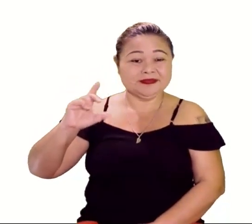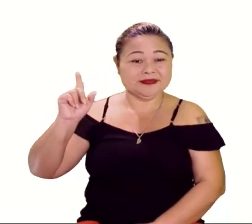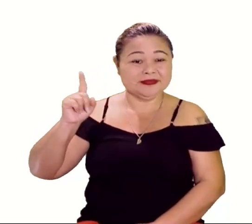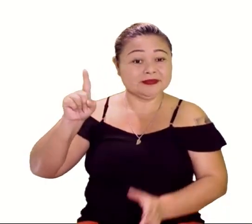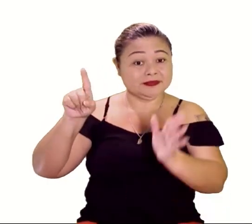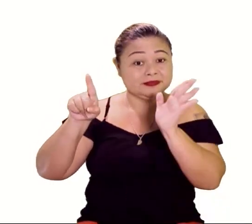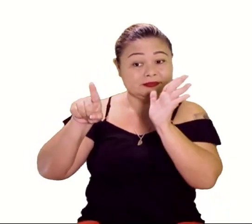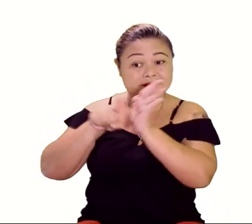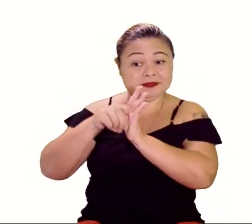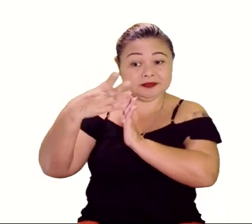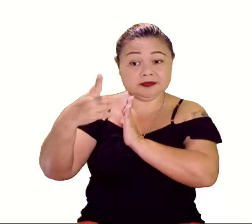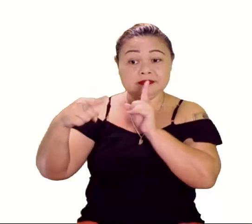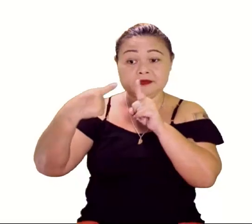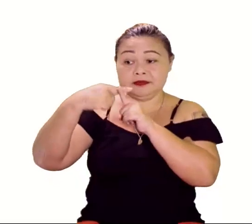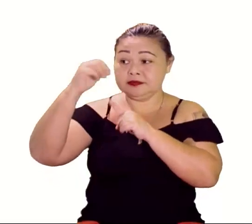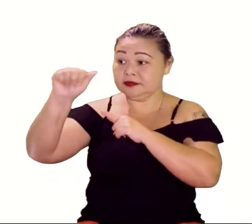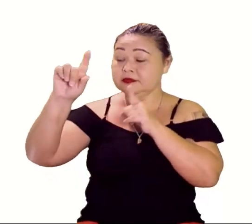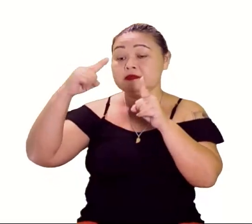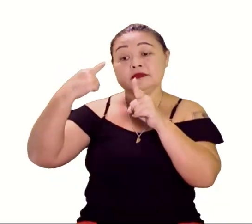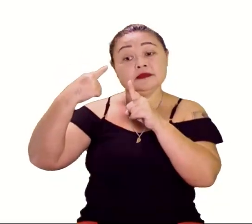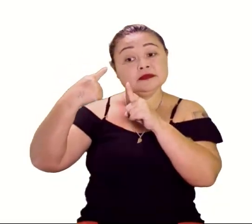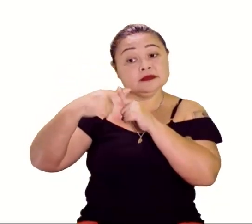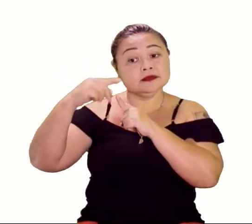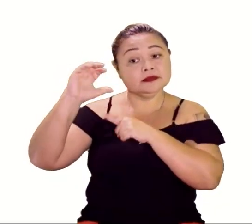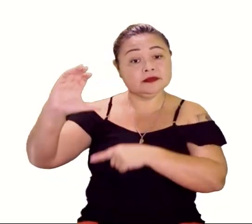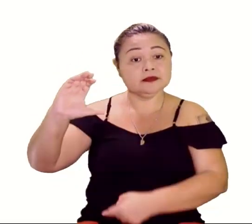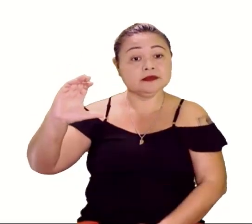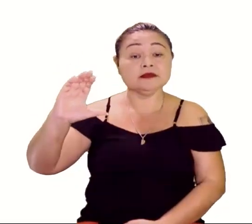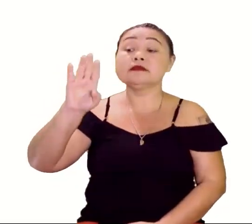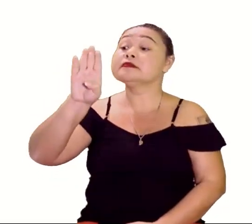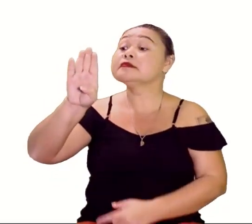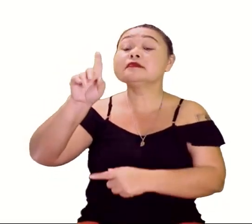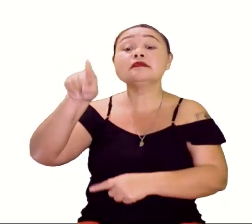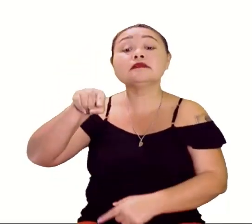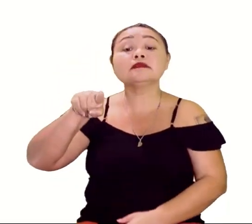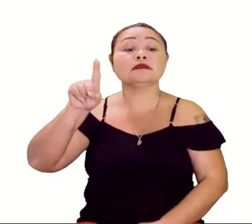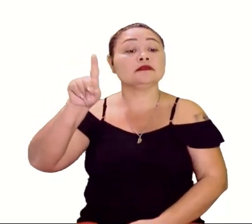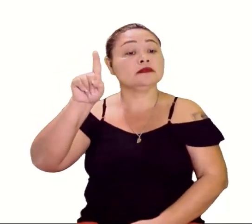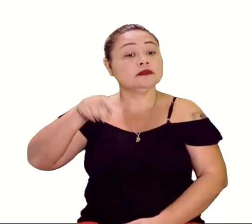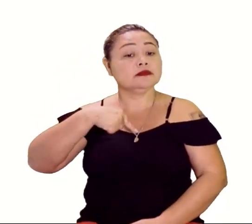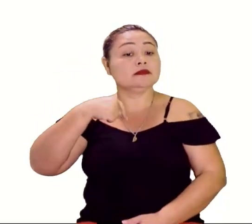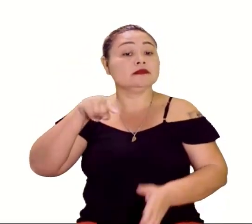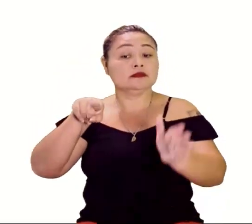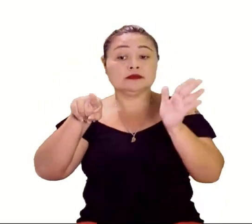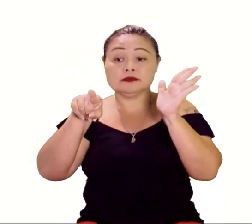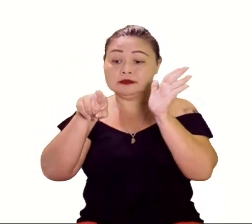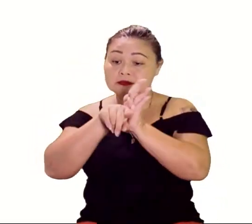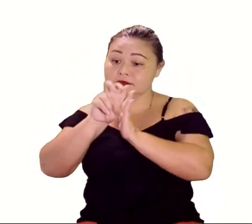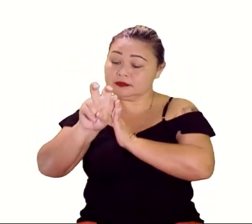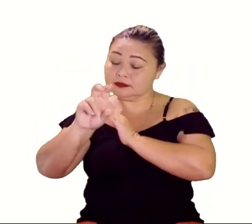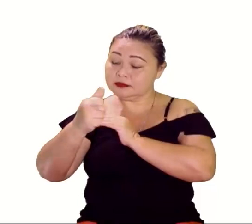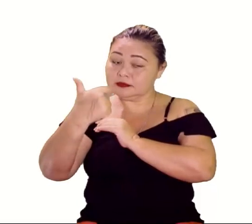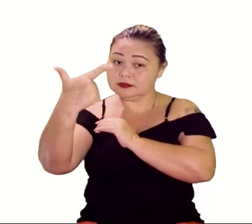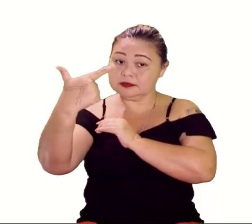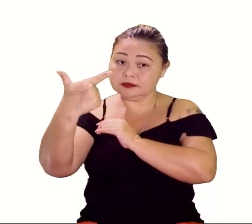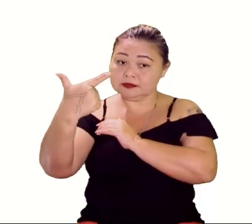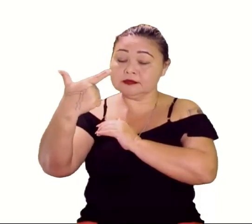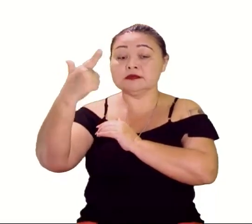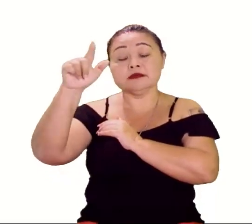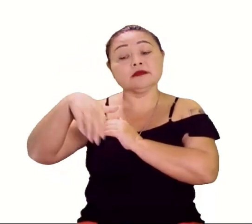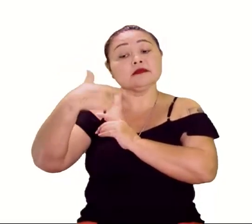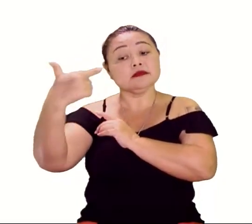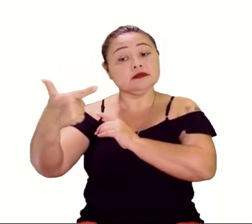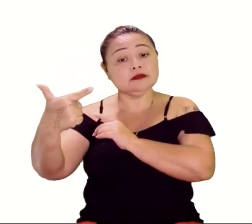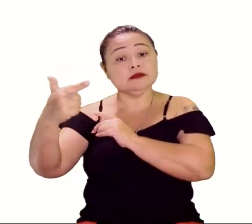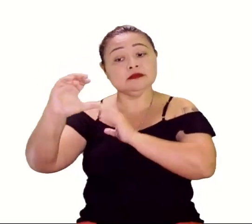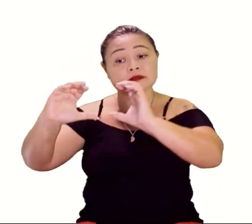lá, menos 4 vezes A vezes C. Isso. Quem é o B? O B é menos 5. Ao quadrado. Menos 4 vezes o A, que O A é é